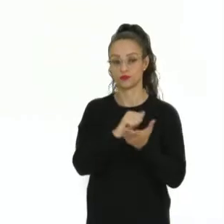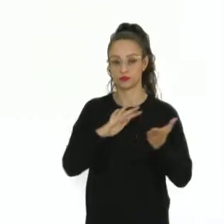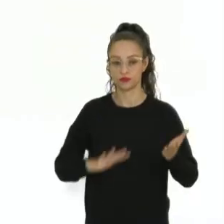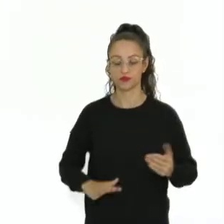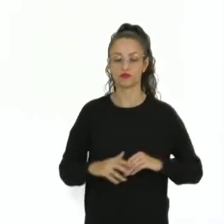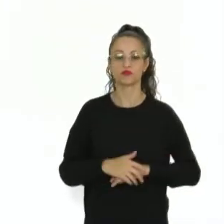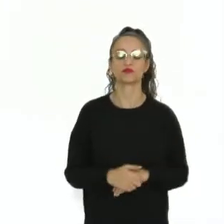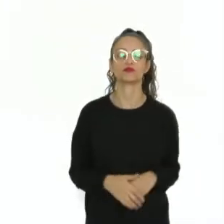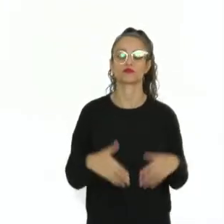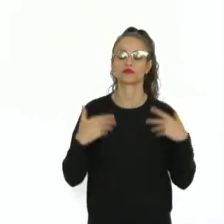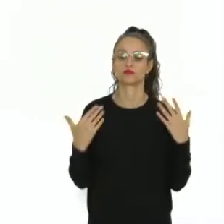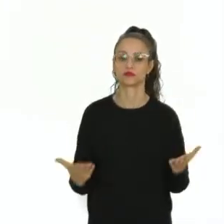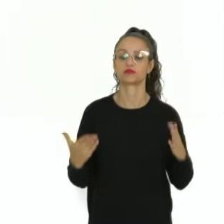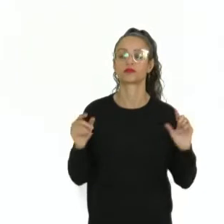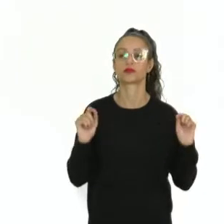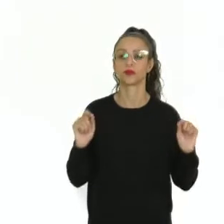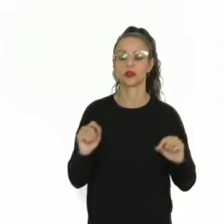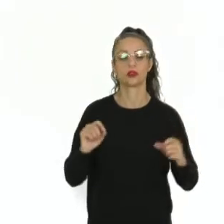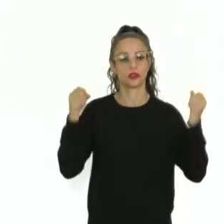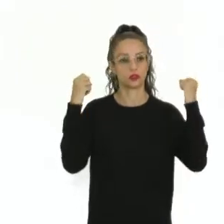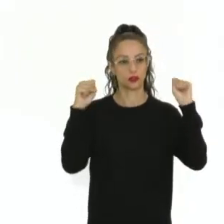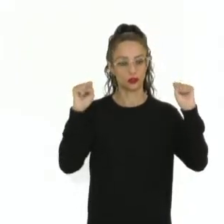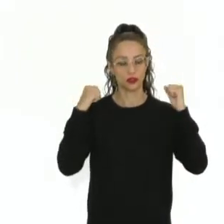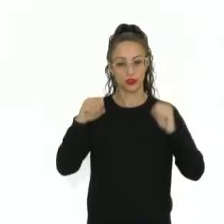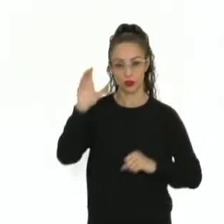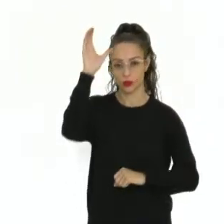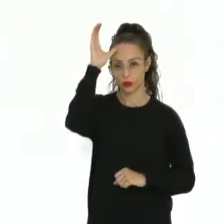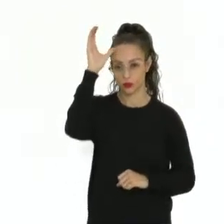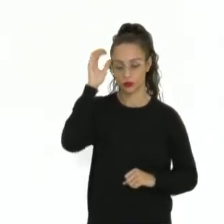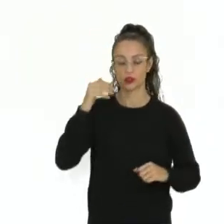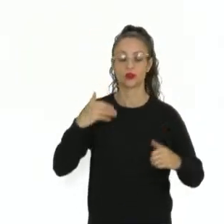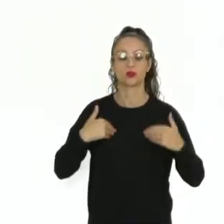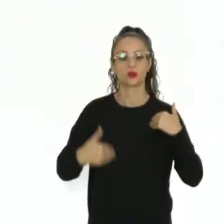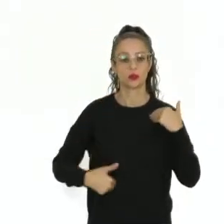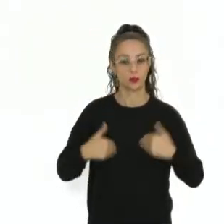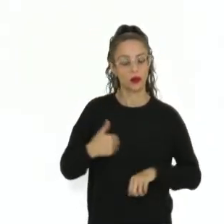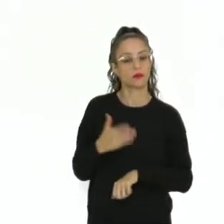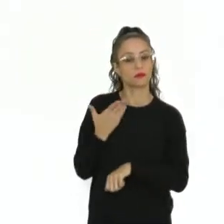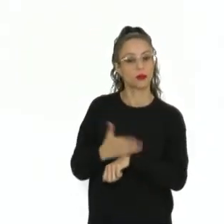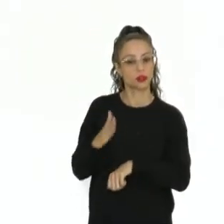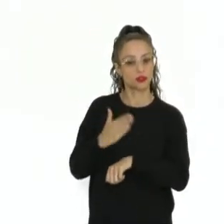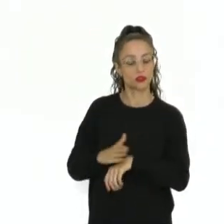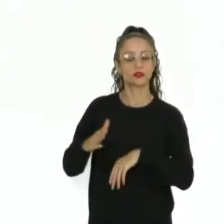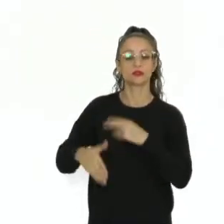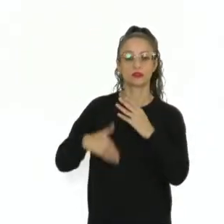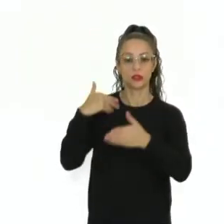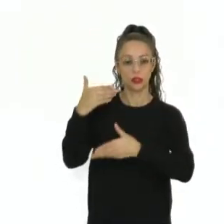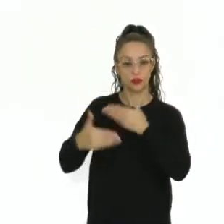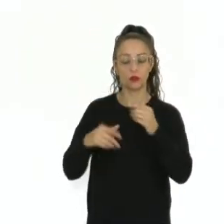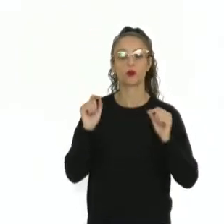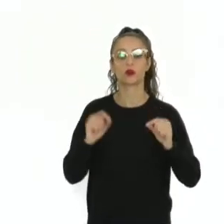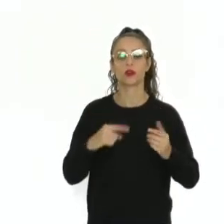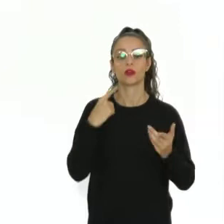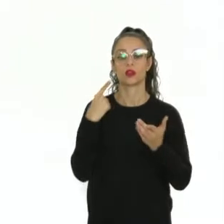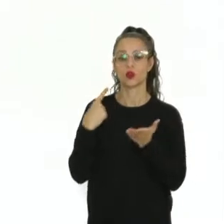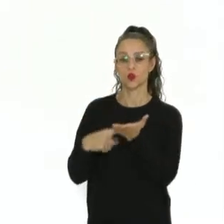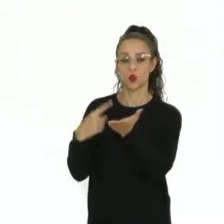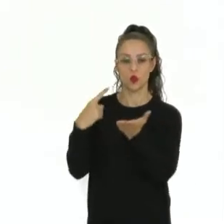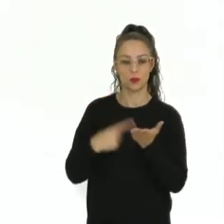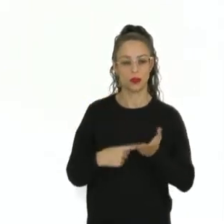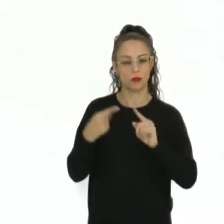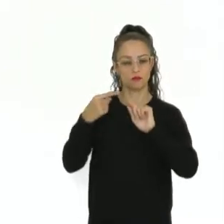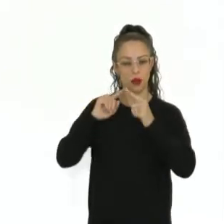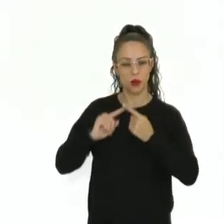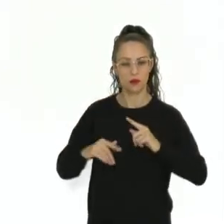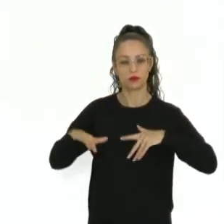pouquinho. Então, vamos lá. Na ginástica de consciência corporal, o praticante desenvolve uma combinação de